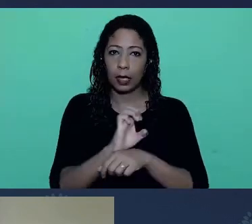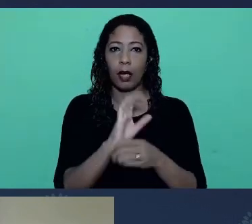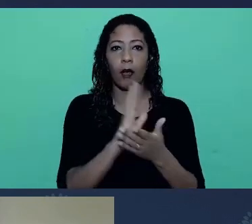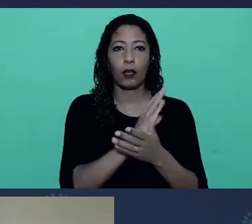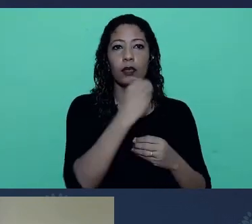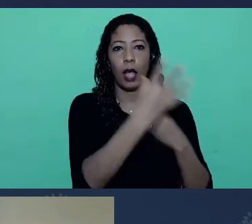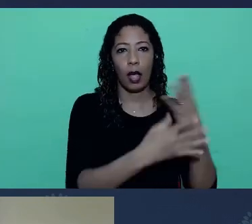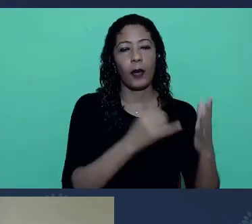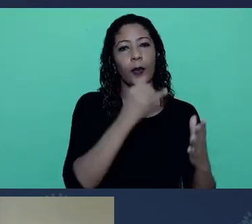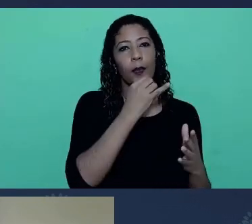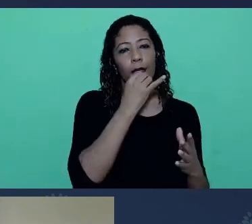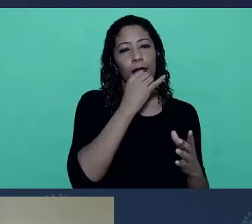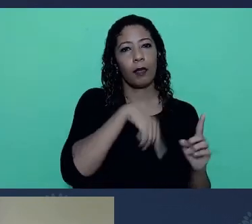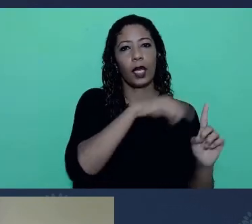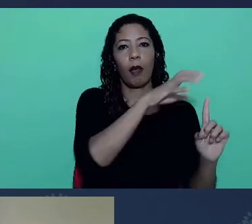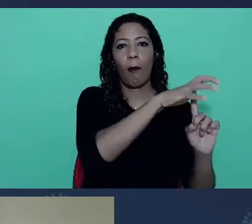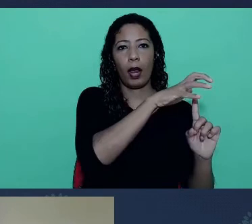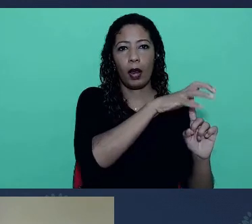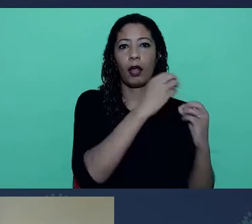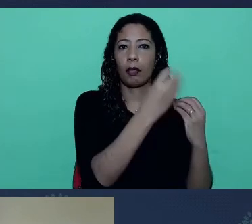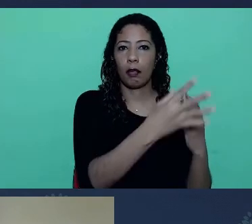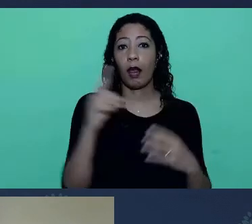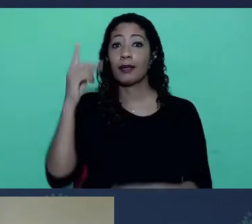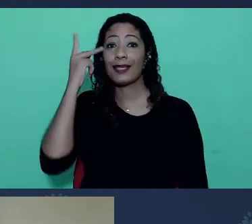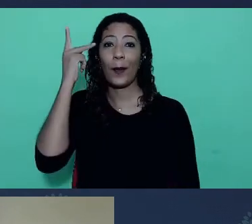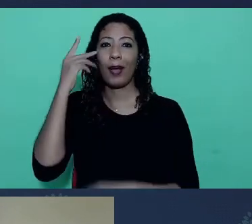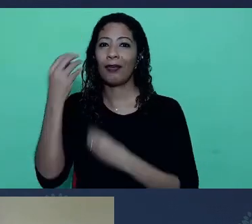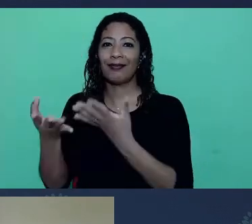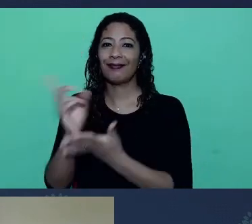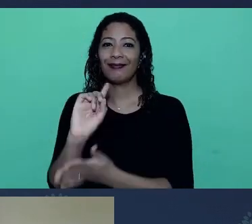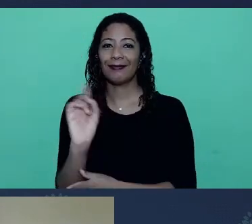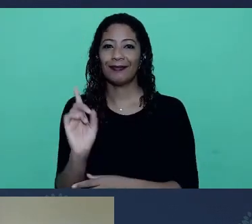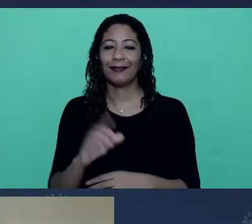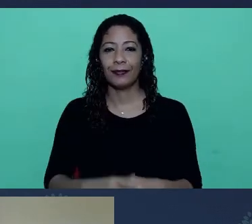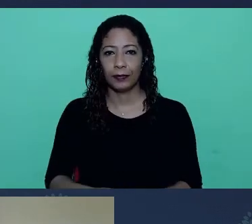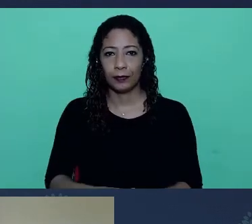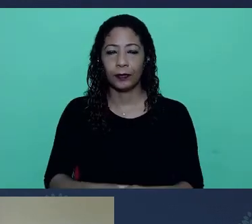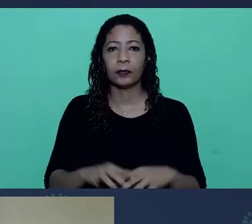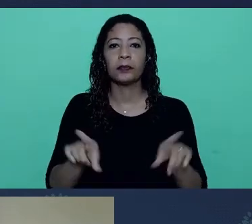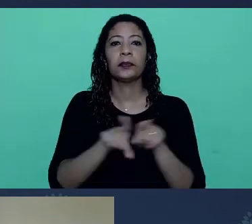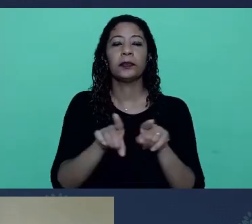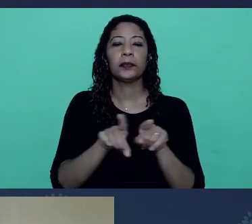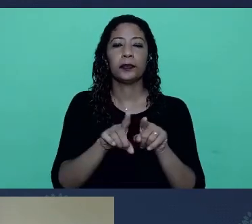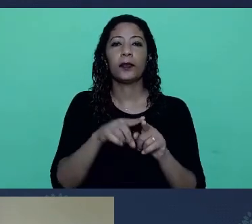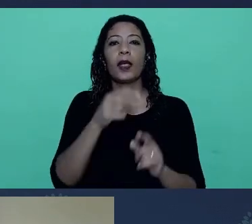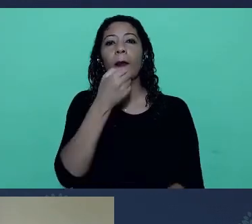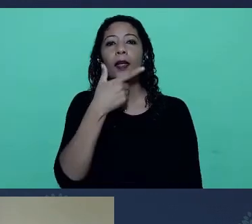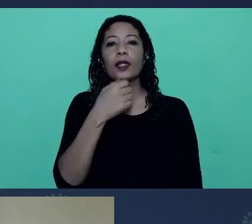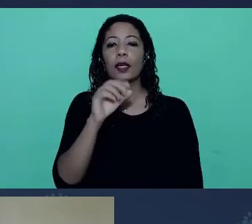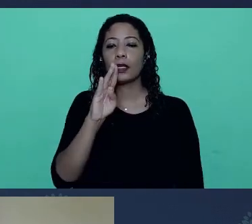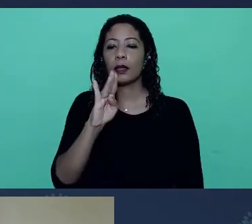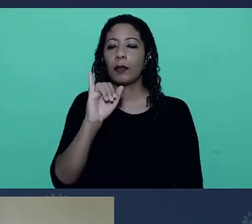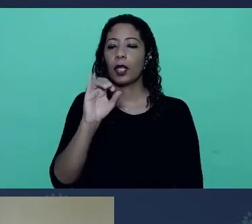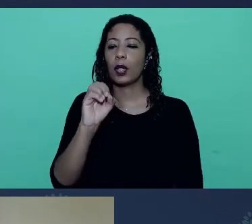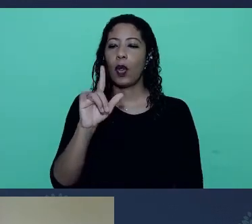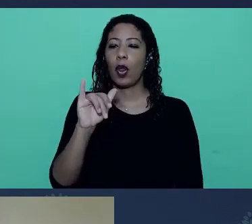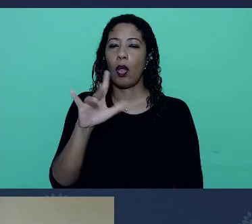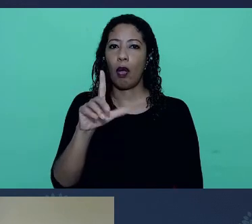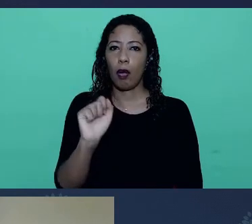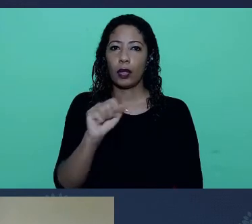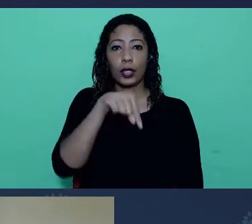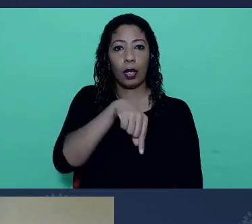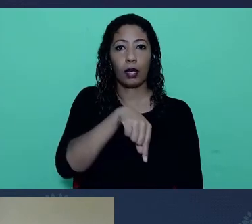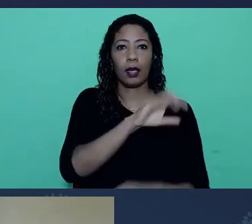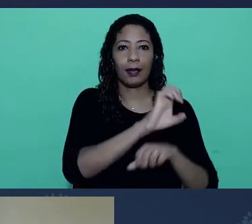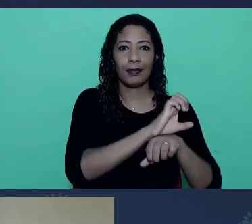não fornece. E as medicações biológicas, aqui no nosso estado, por